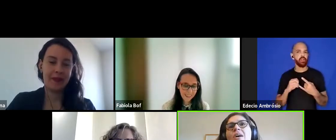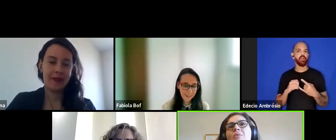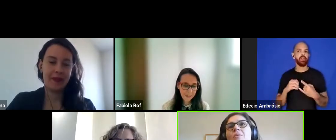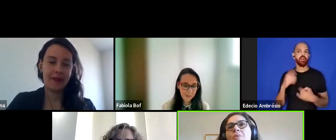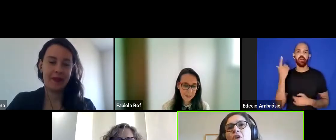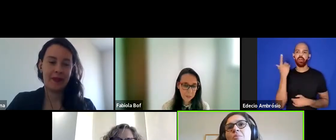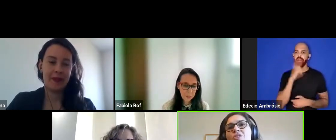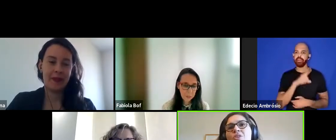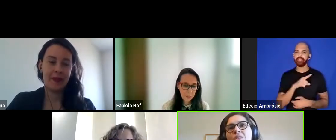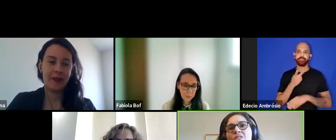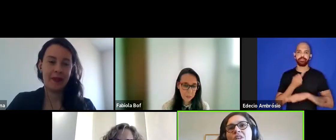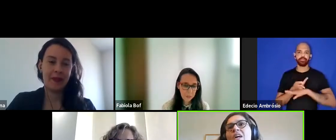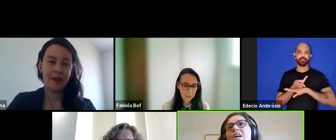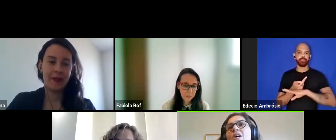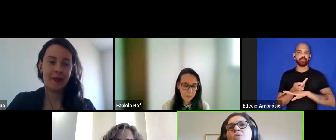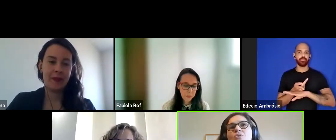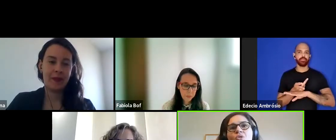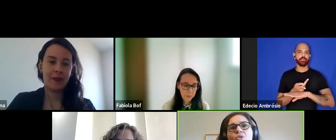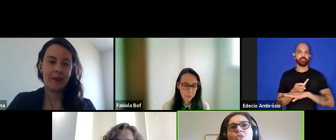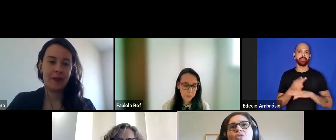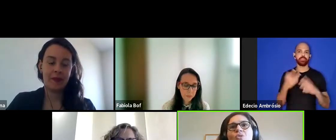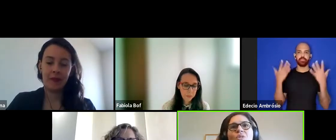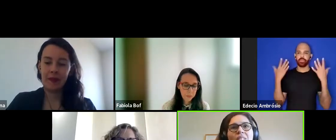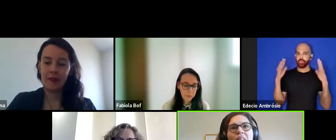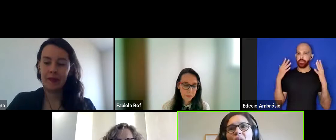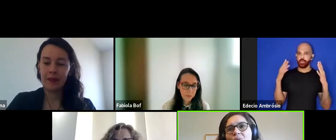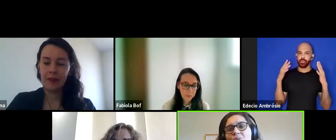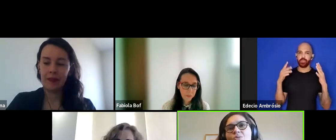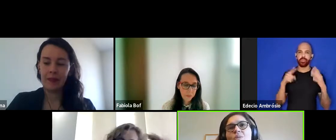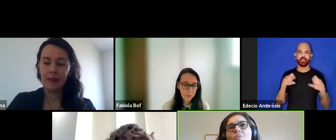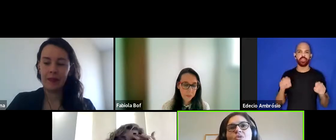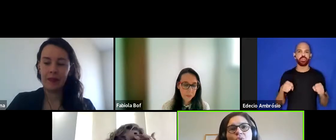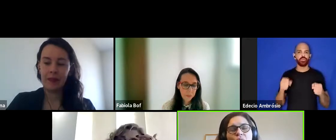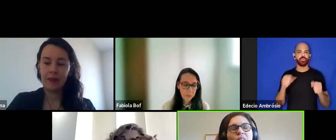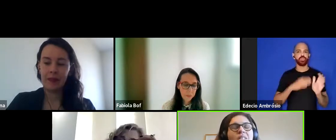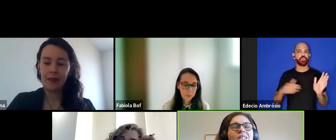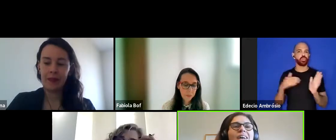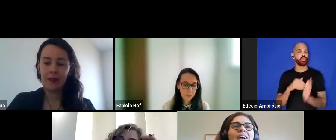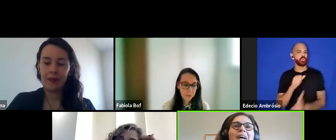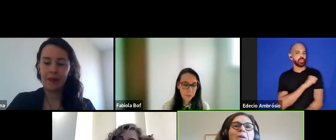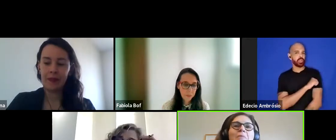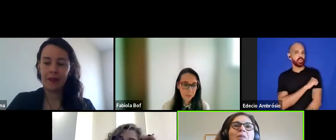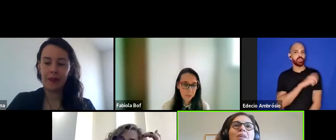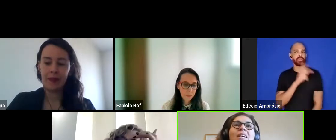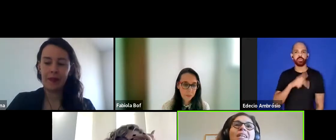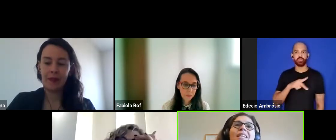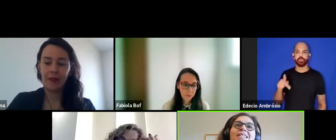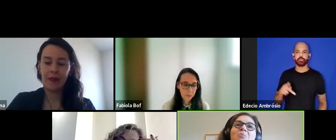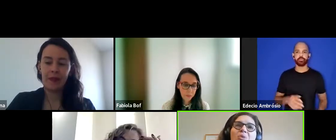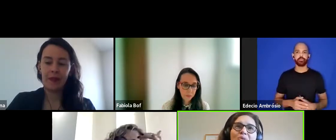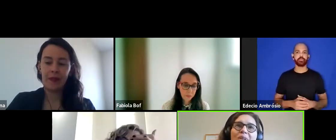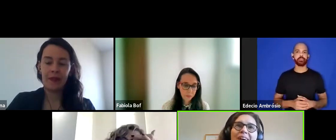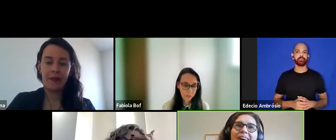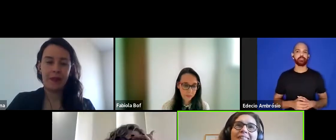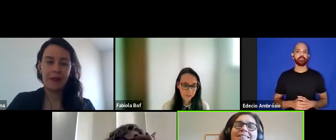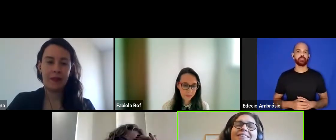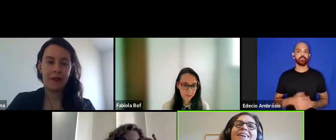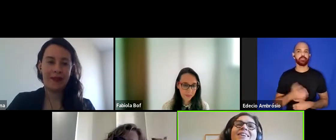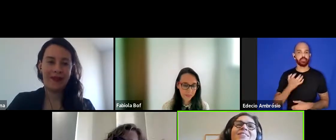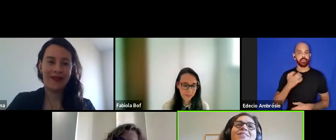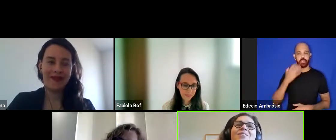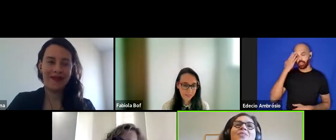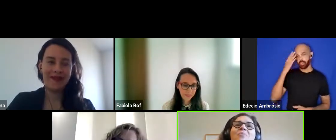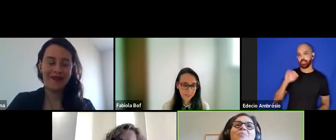prêmio, uma forma de homenagear os esforços de todos esses alunos e professores. Queria agradecer muito a